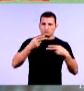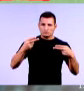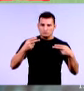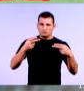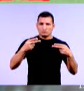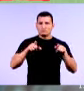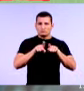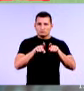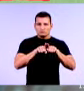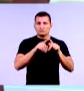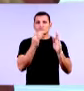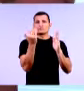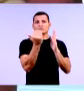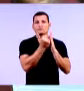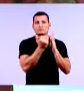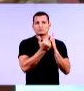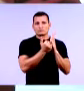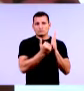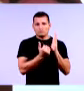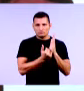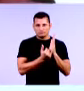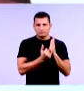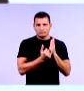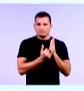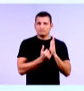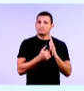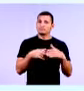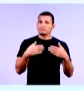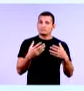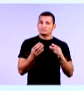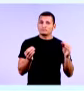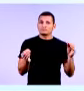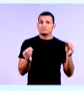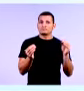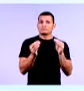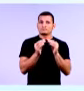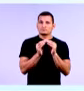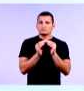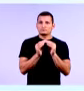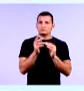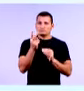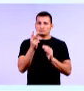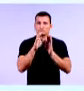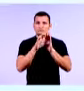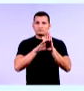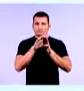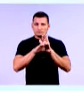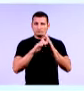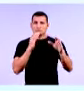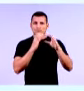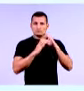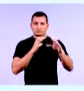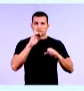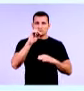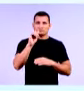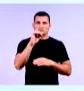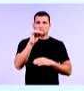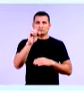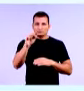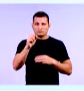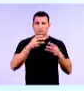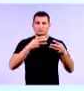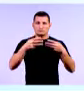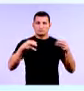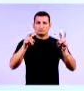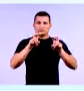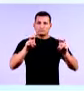programas. Então, nesse ponto nós juntamos as duas, os dois conceitos, comunicação de dados e rede de computadores.